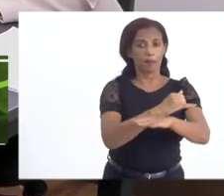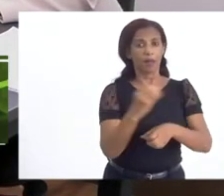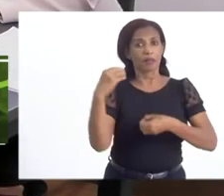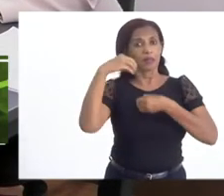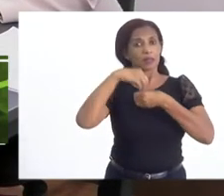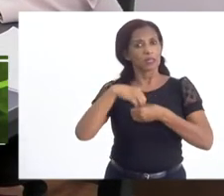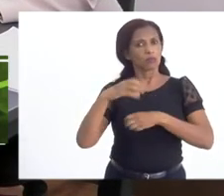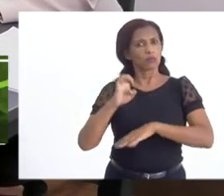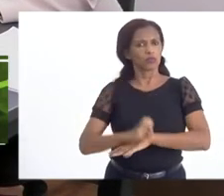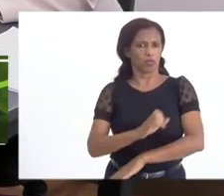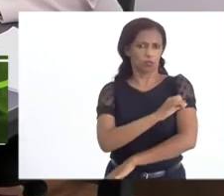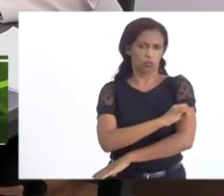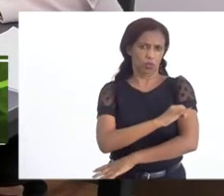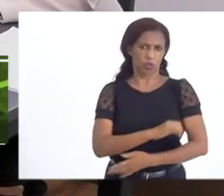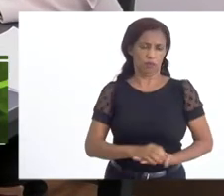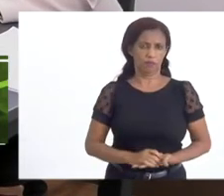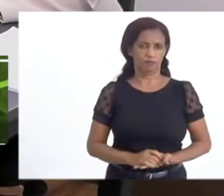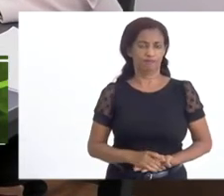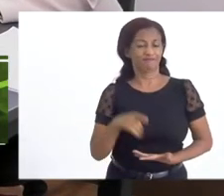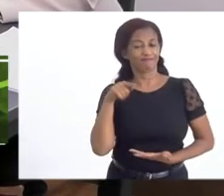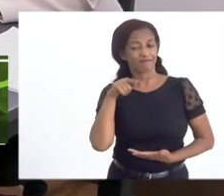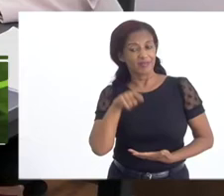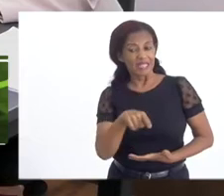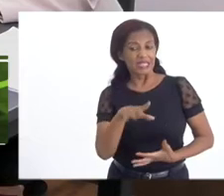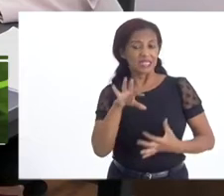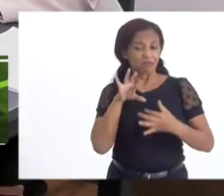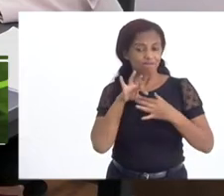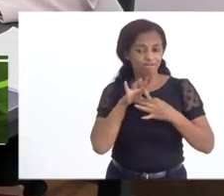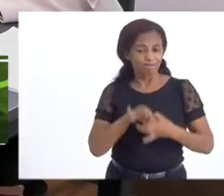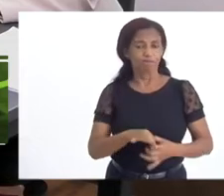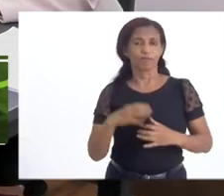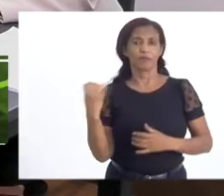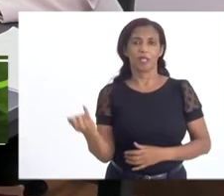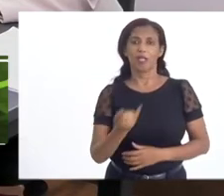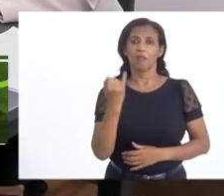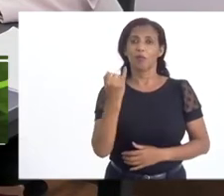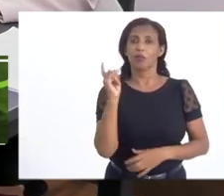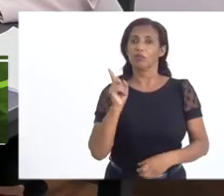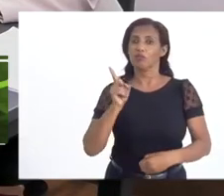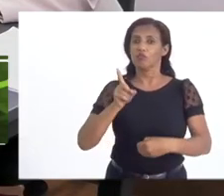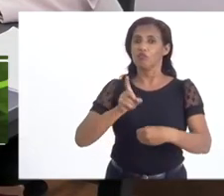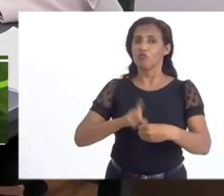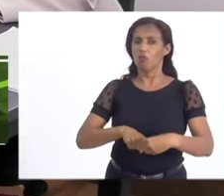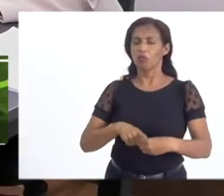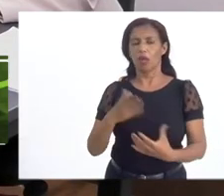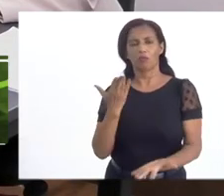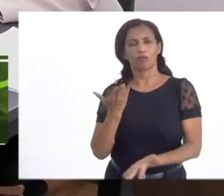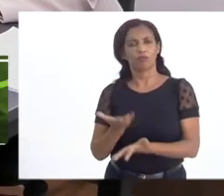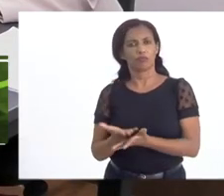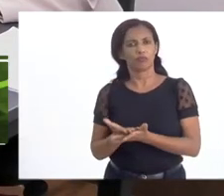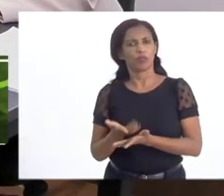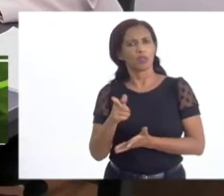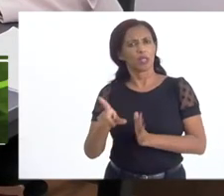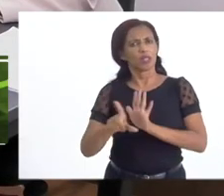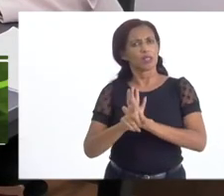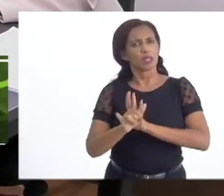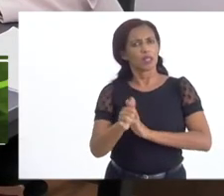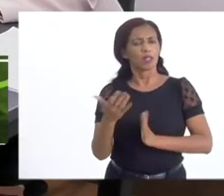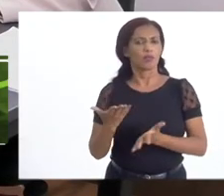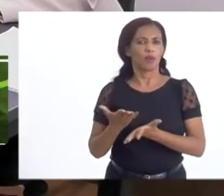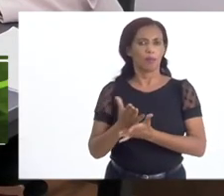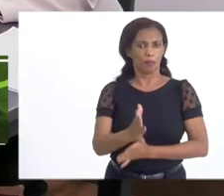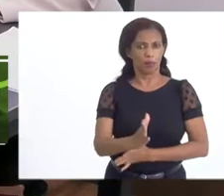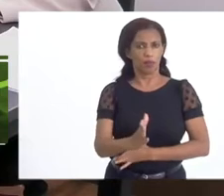Janeiro. Então, eu acho que aí, esse é o gancho da importância, então, de voltar ao estudo dessa lei que foi aprovada